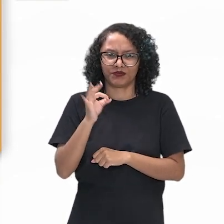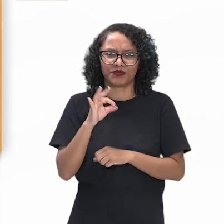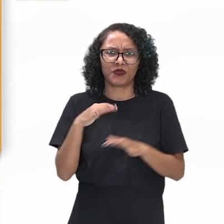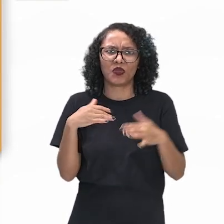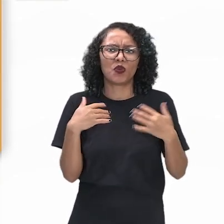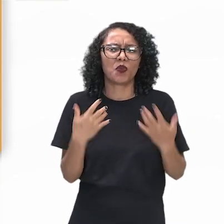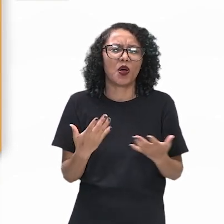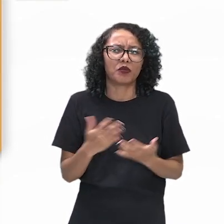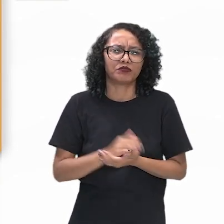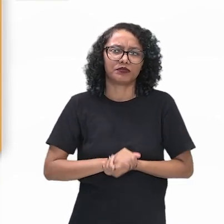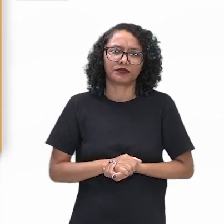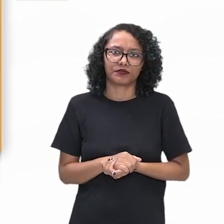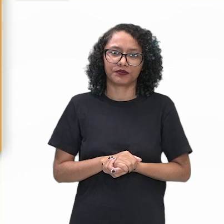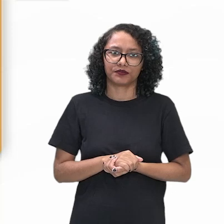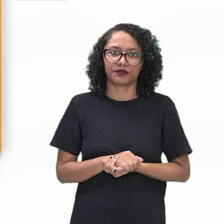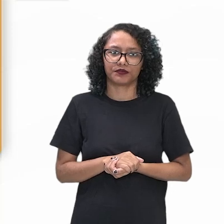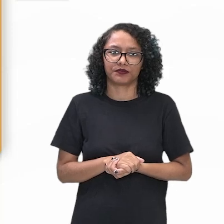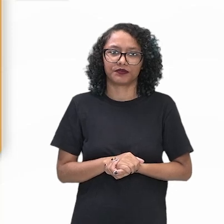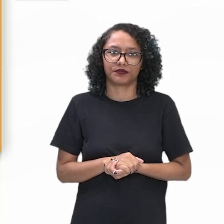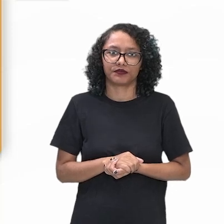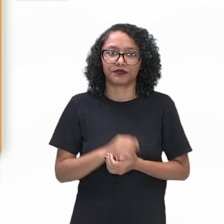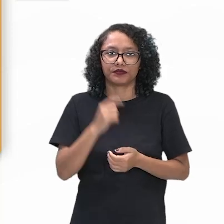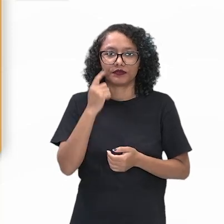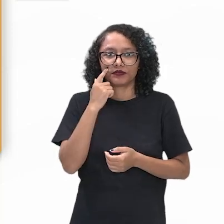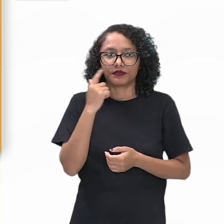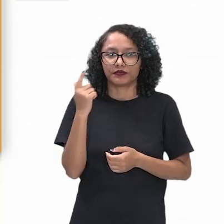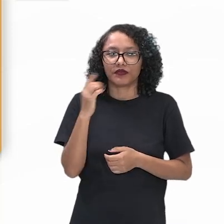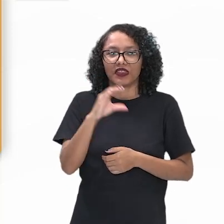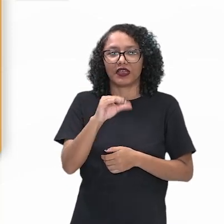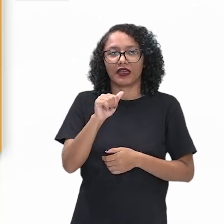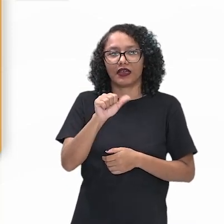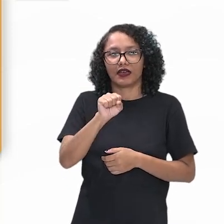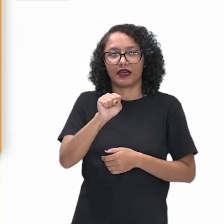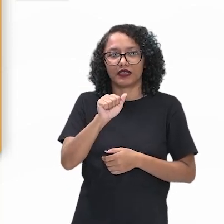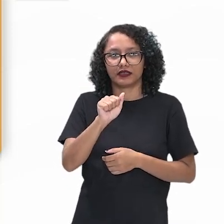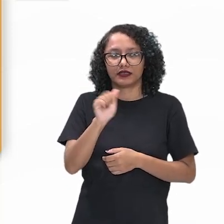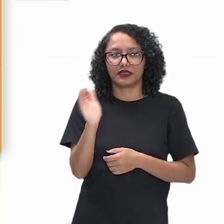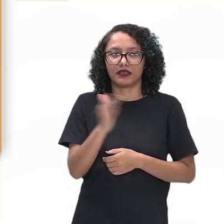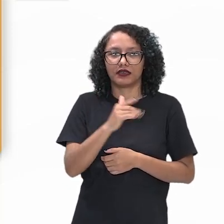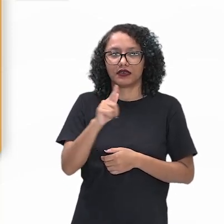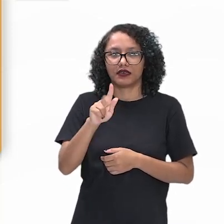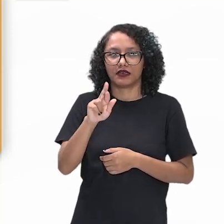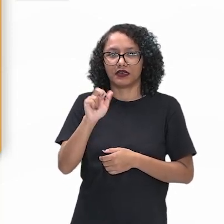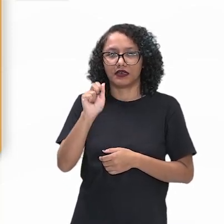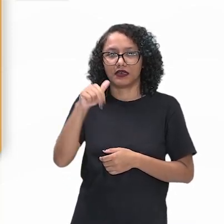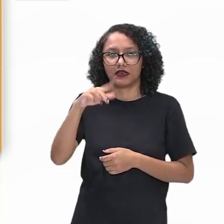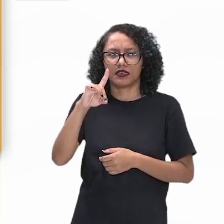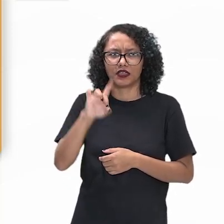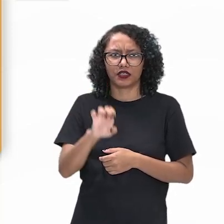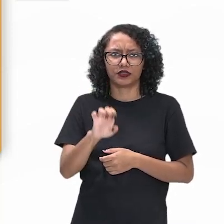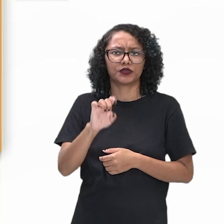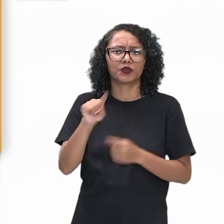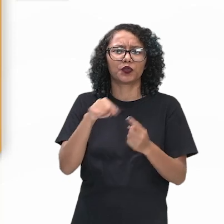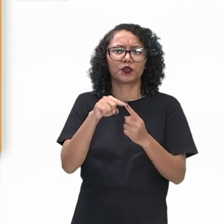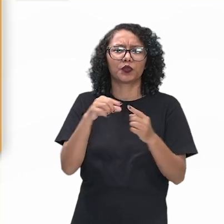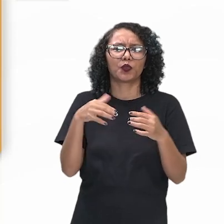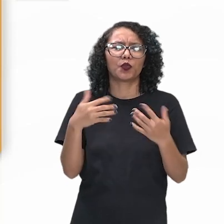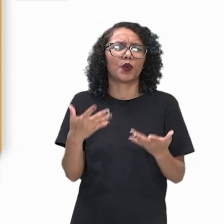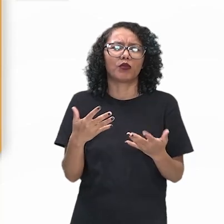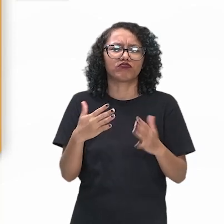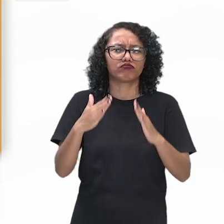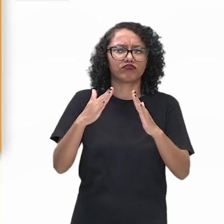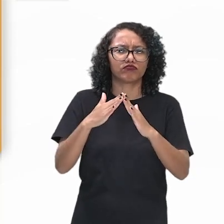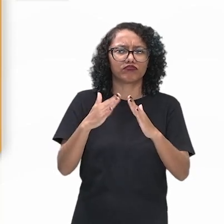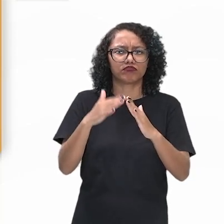dessa estrutura? Né, observem aqui que eu tenho a casa grande. O que a casa grande vai fazer? Né? Qual é o objetivo da casa grande?